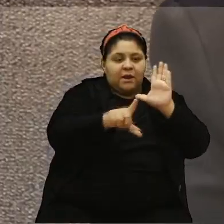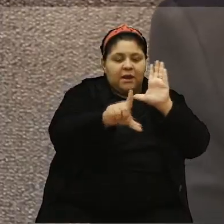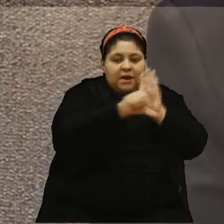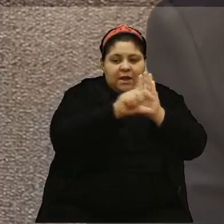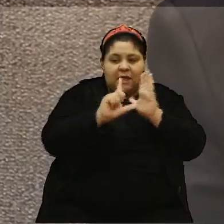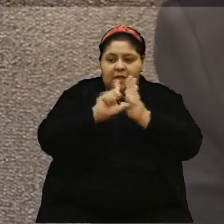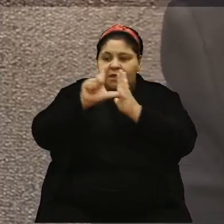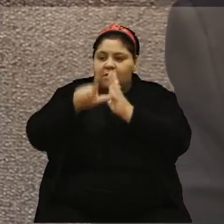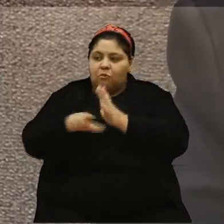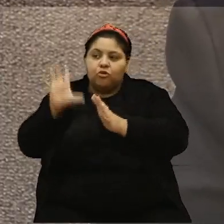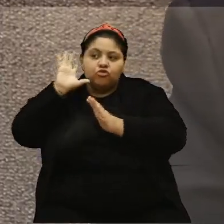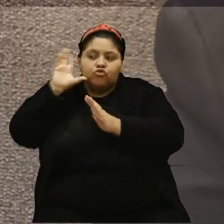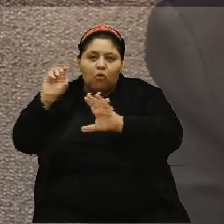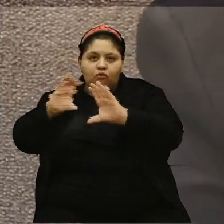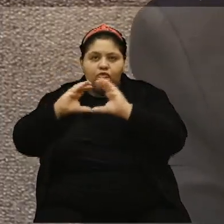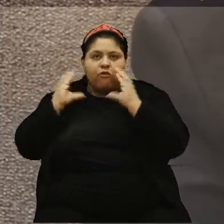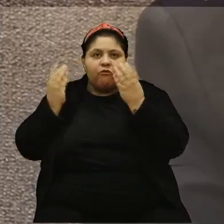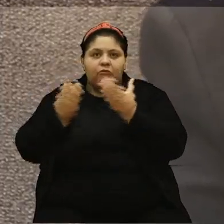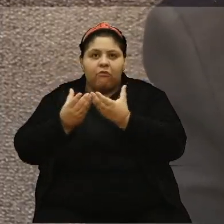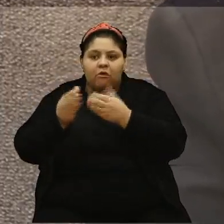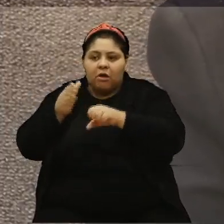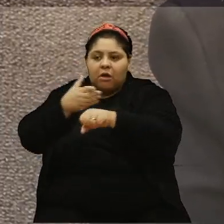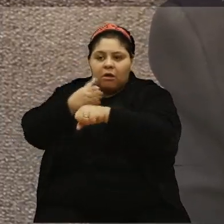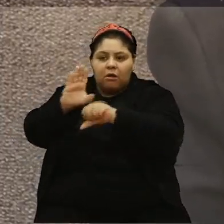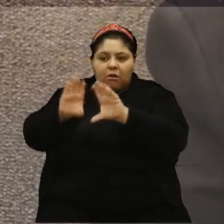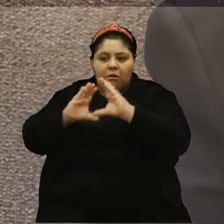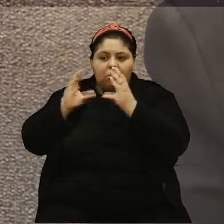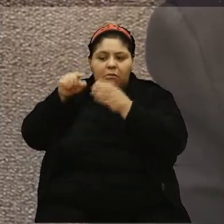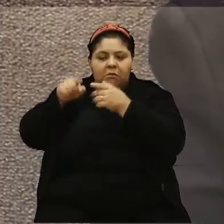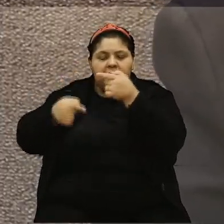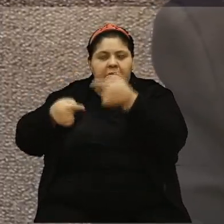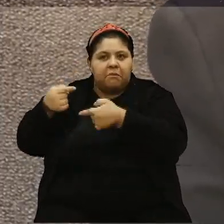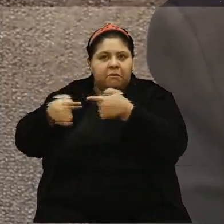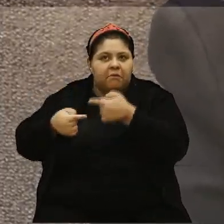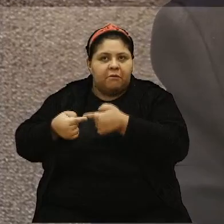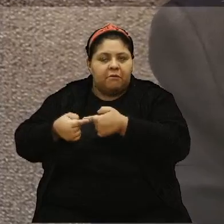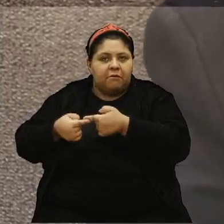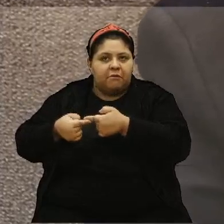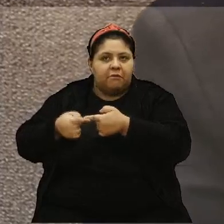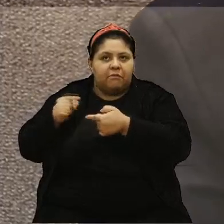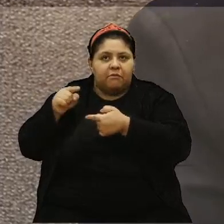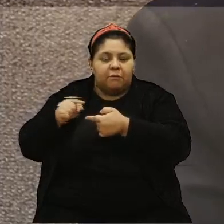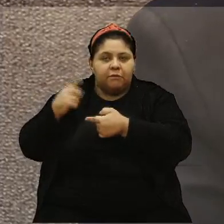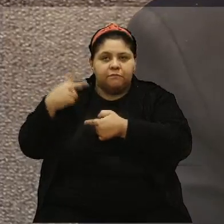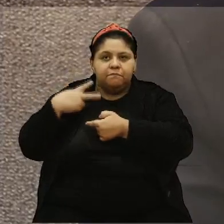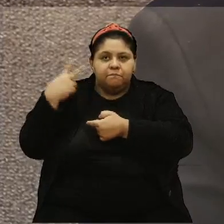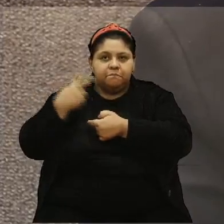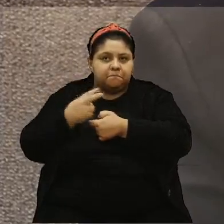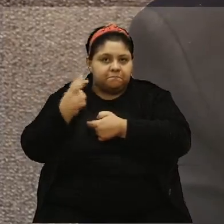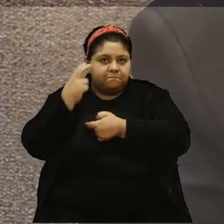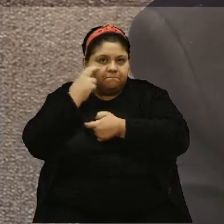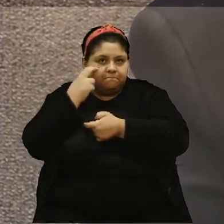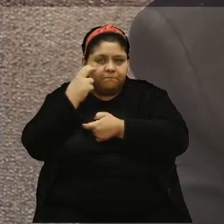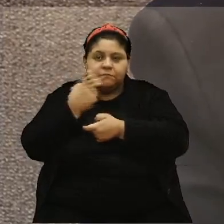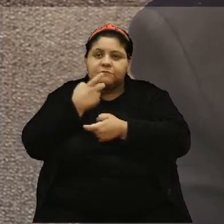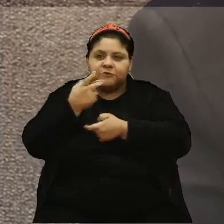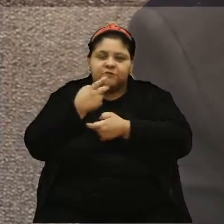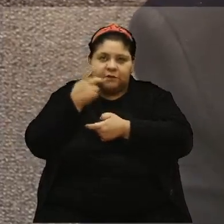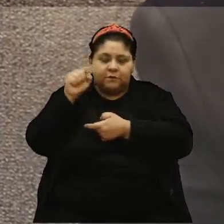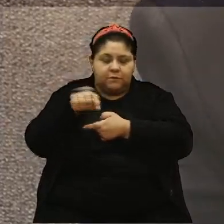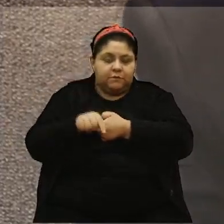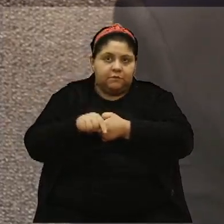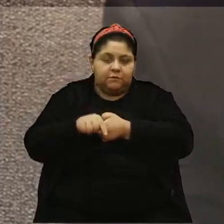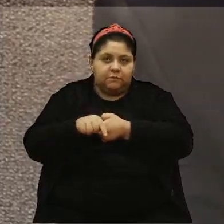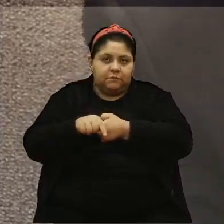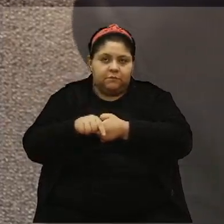vai ser o inverso. A participação da comunidade nessa discussão. E uma das coisas que o vereador Sandro Fantinel comentou aqui, e